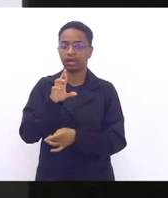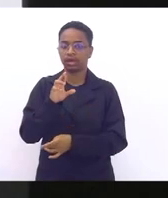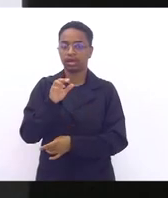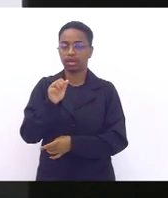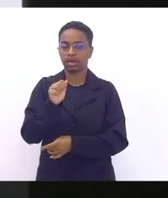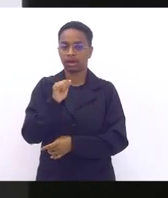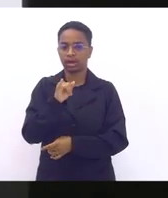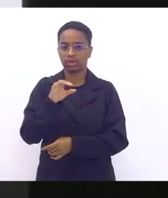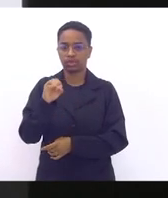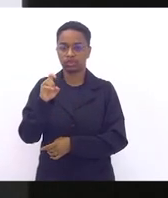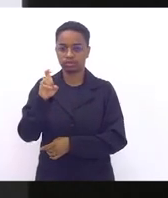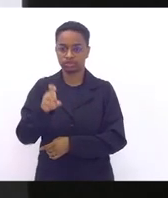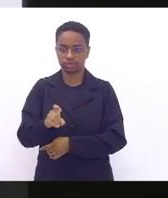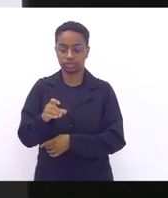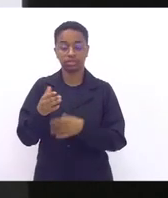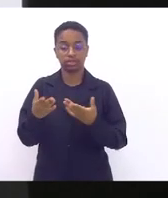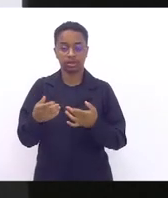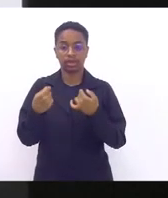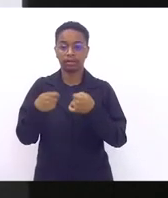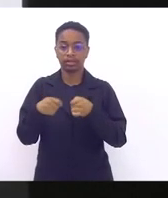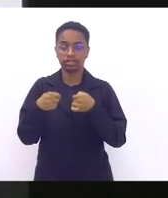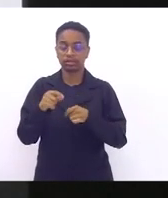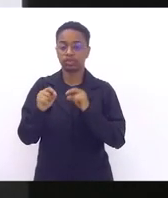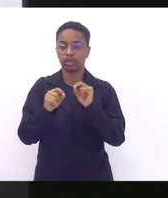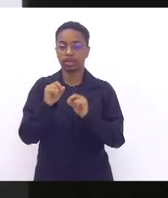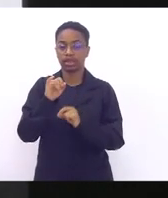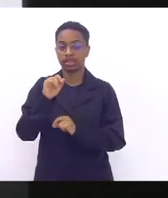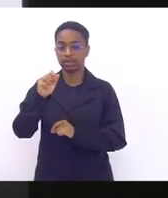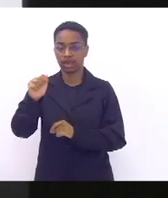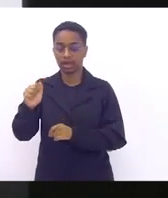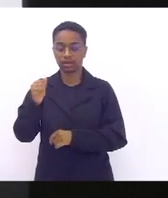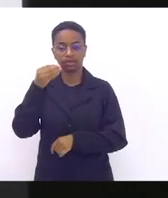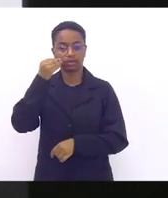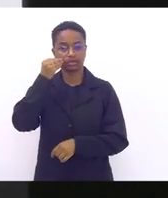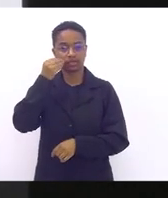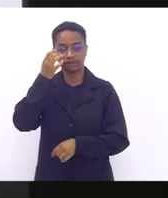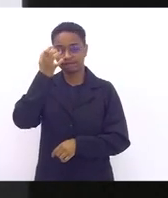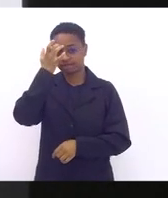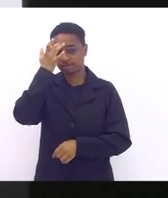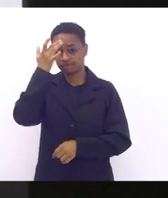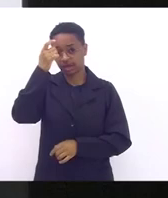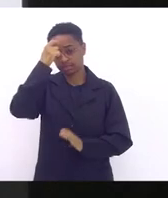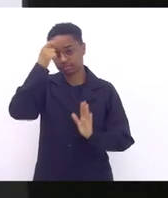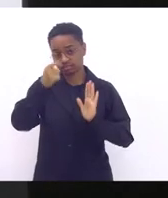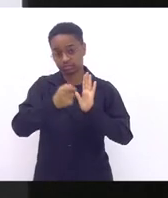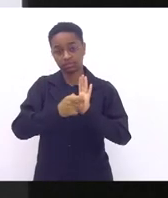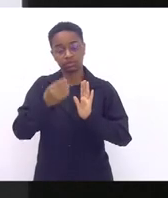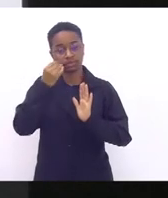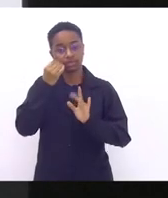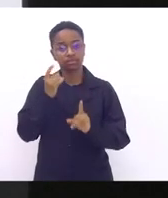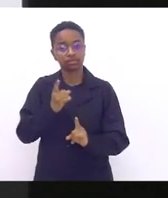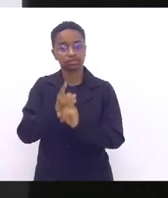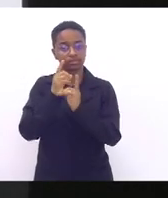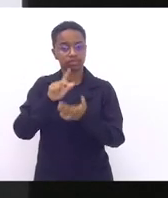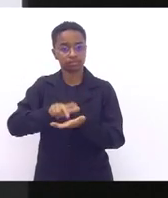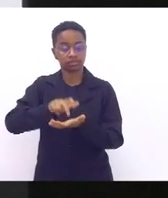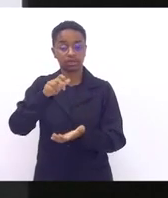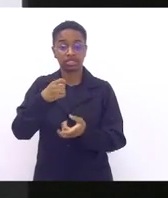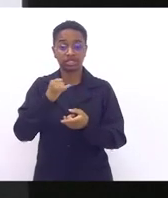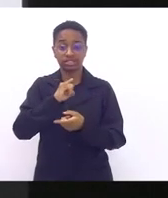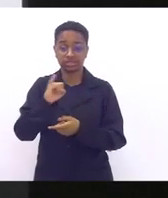ela vai ter um IA ali, que é a questão da inteligência artificial, que é para poder facilitar a questão do diagnóstico, né? Quando é feito o